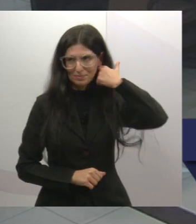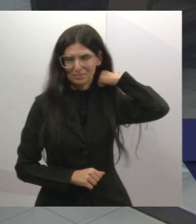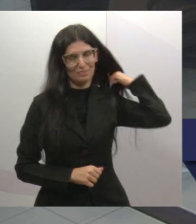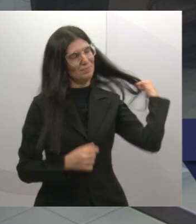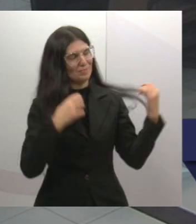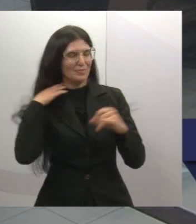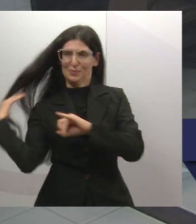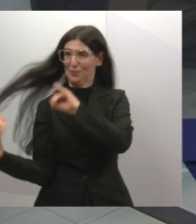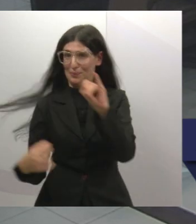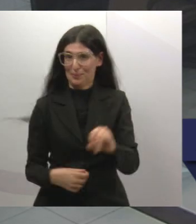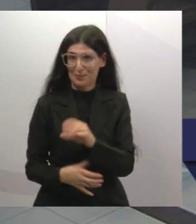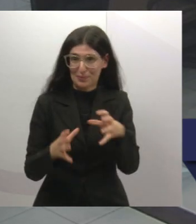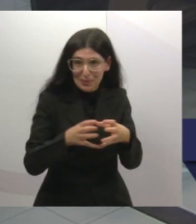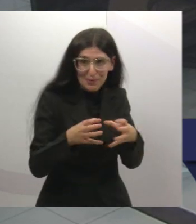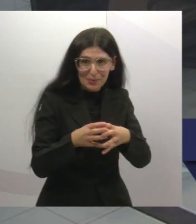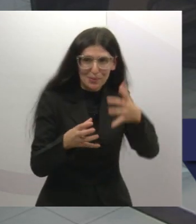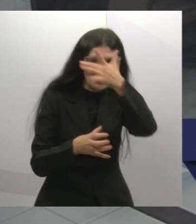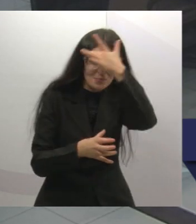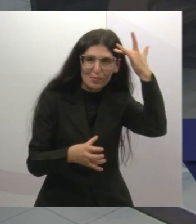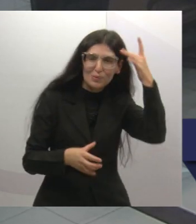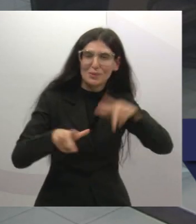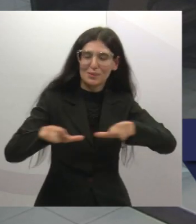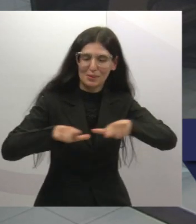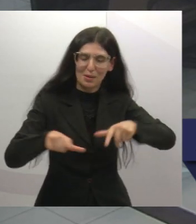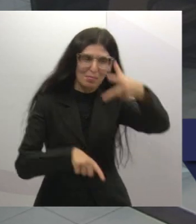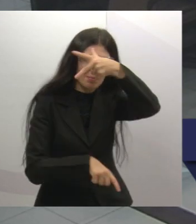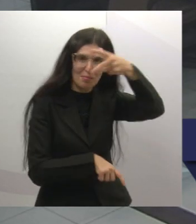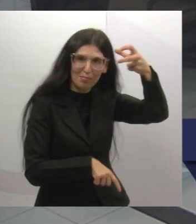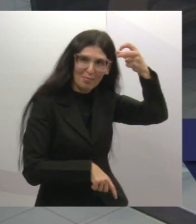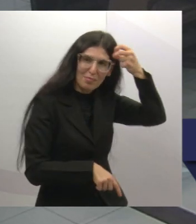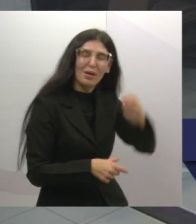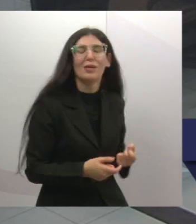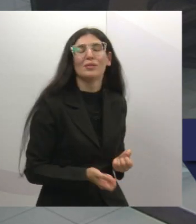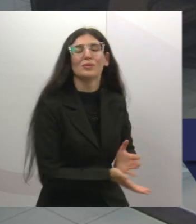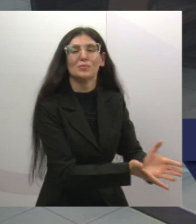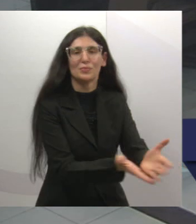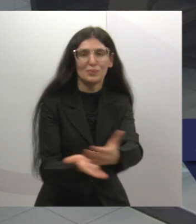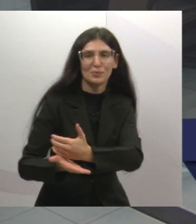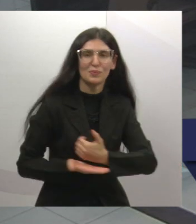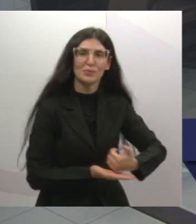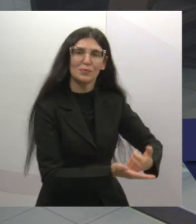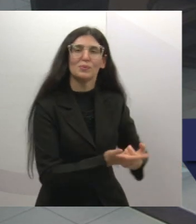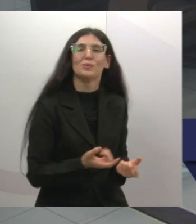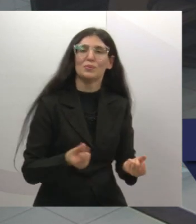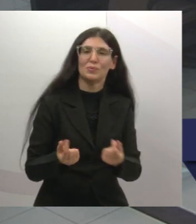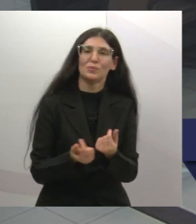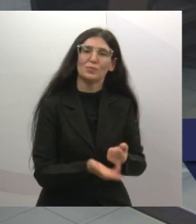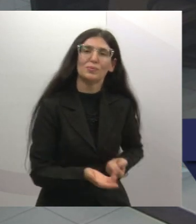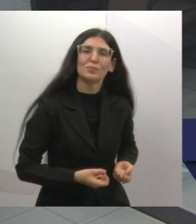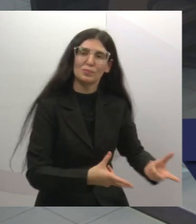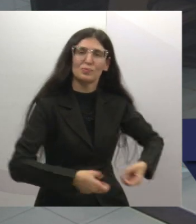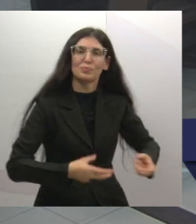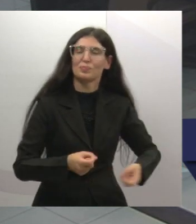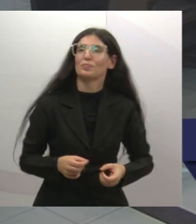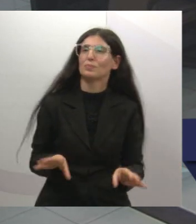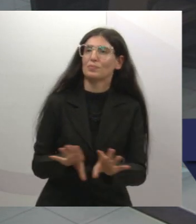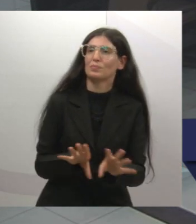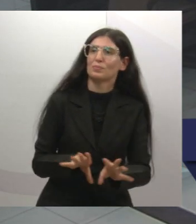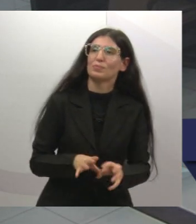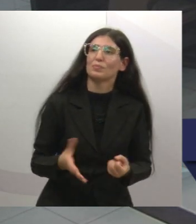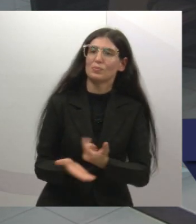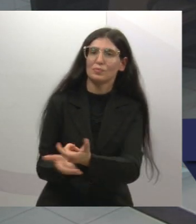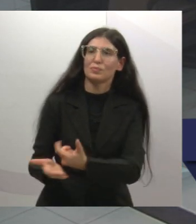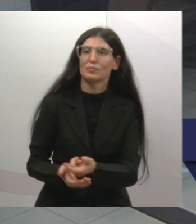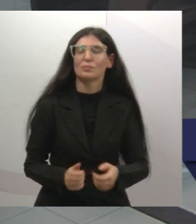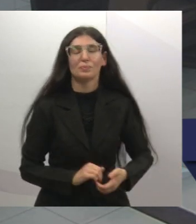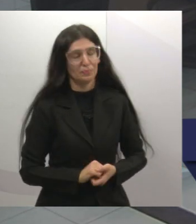Saudações à Comissão de Finanças, em nome da Patrícia Giuliani. Saudações ao secretário de Finanças,